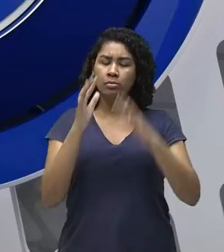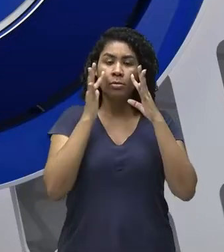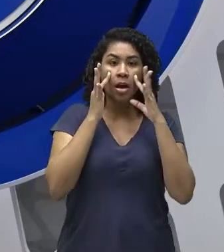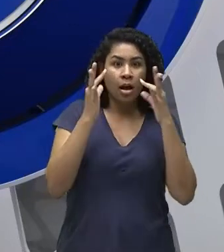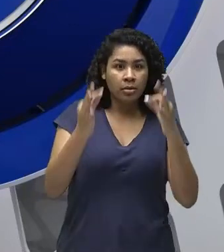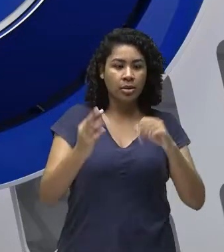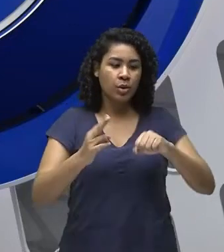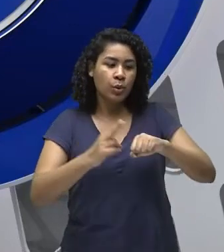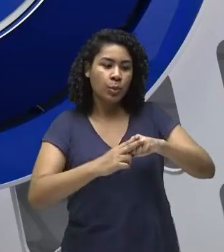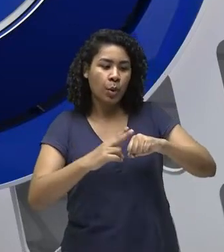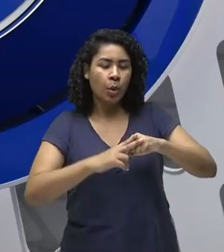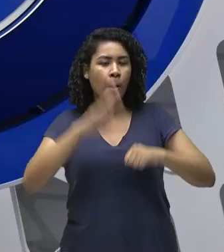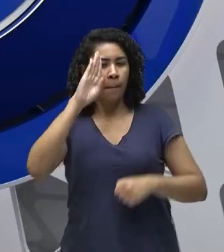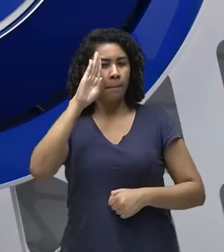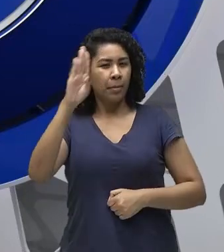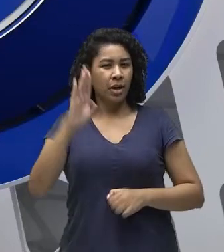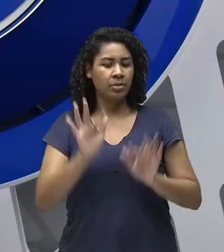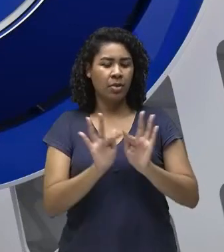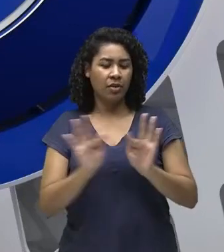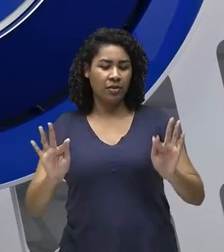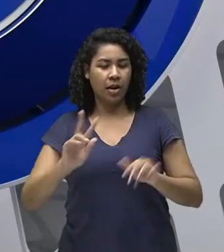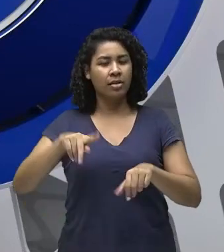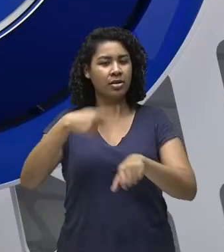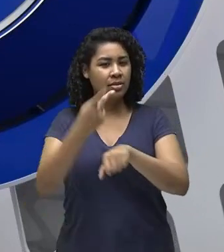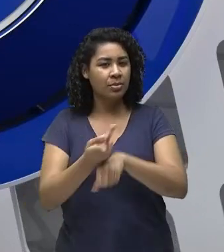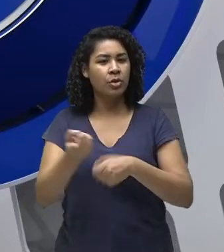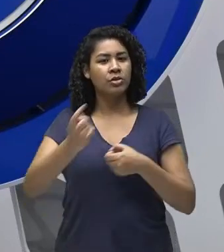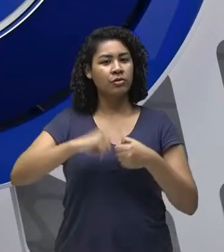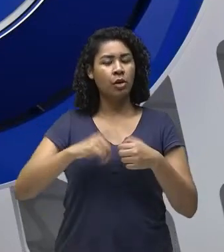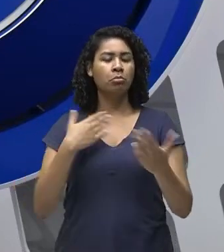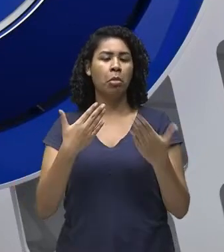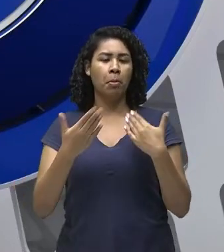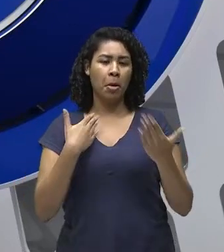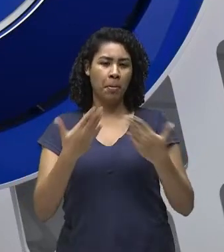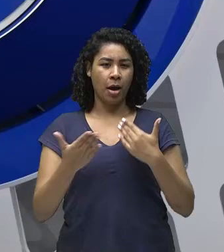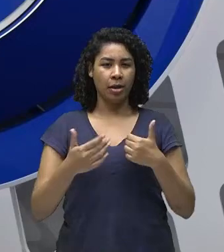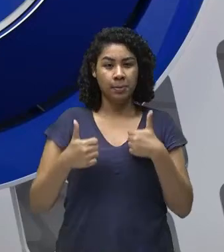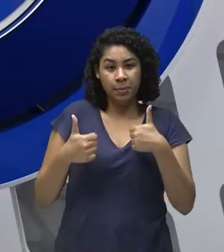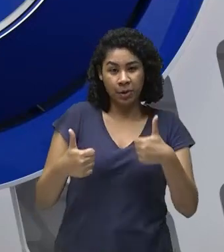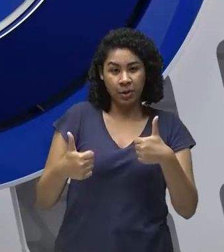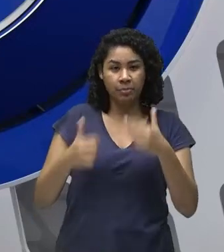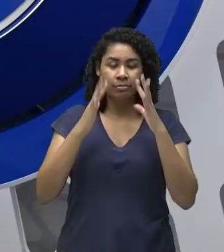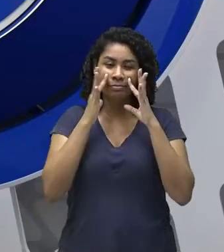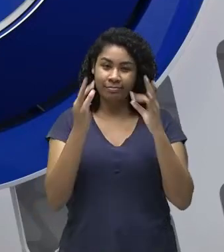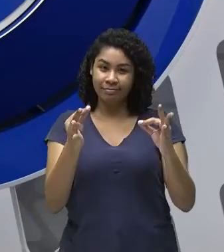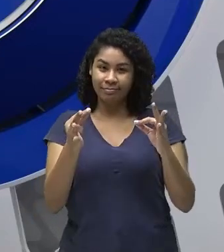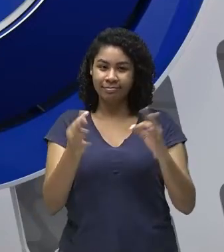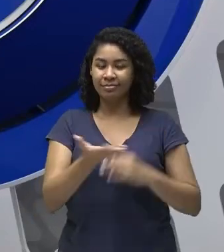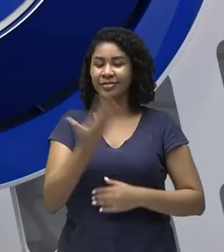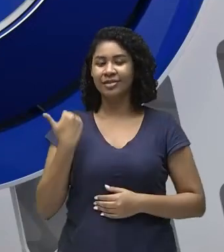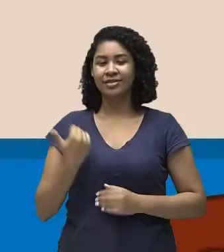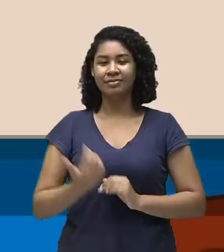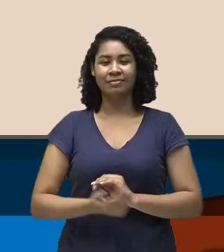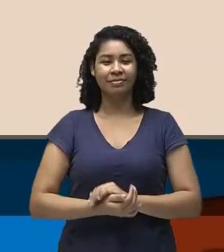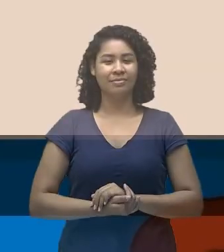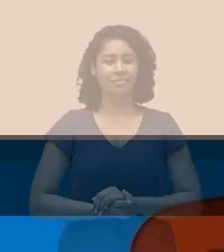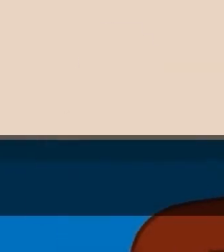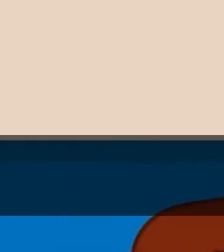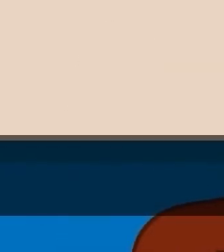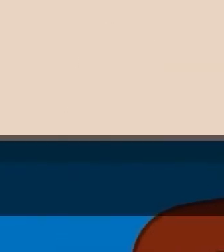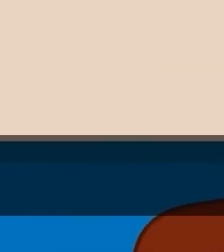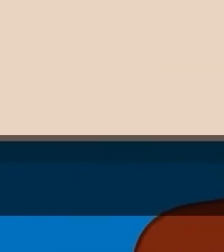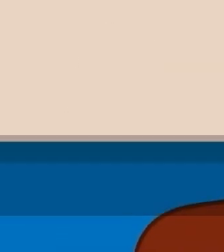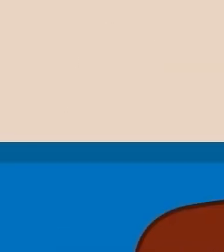pronomes destacados e daqui a pouco a gente conversa mais sobre o diálogo, ok? Pay attention, let's go! Who are